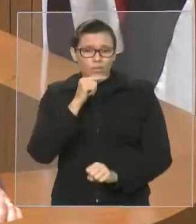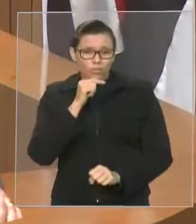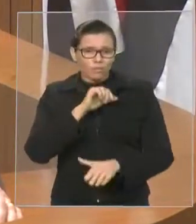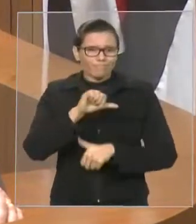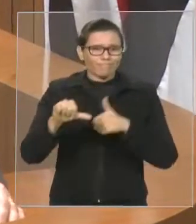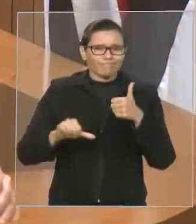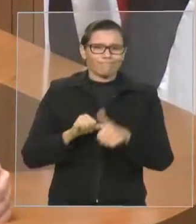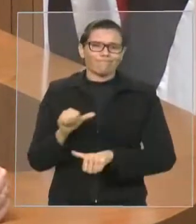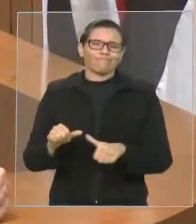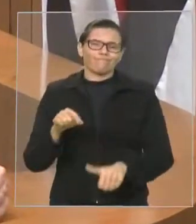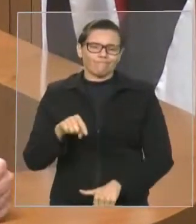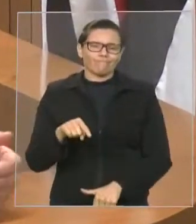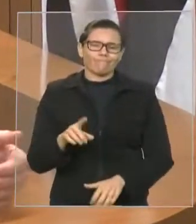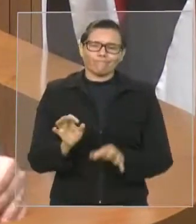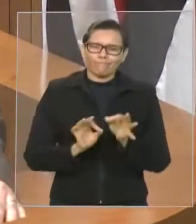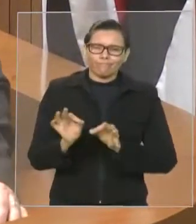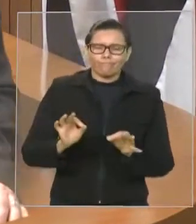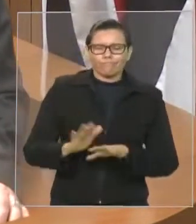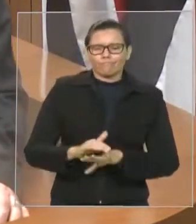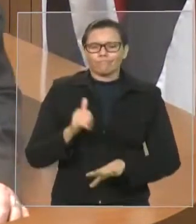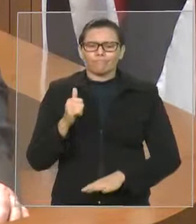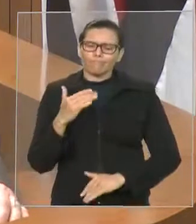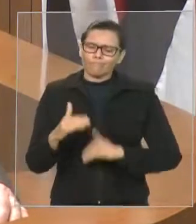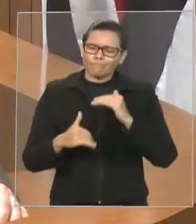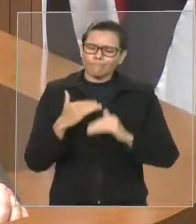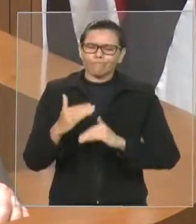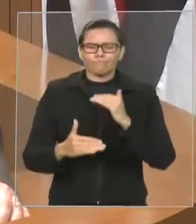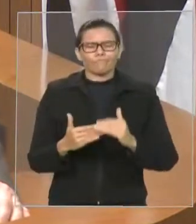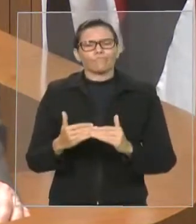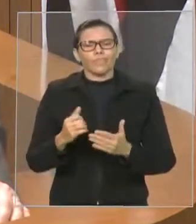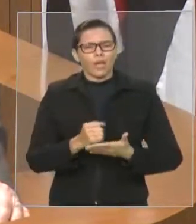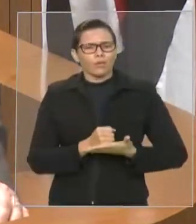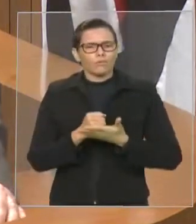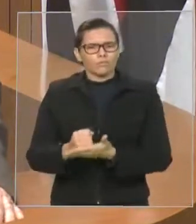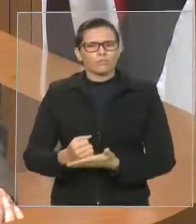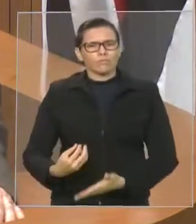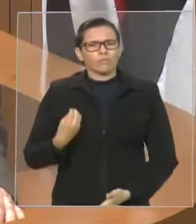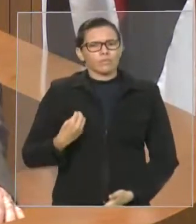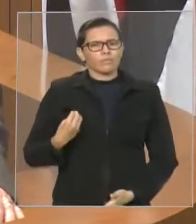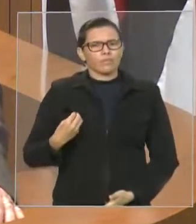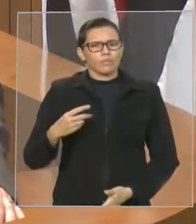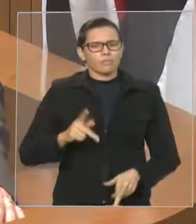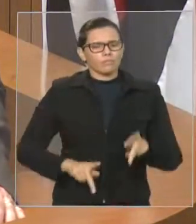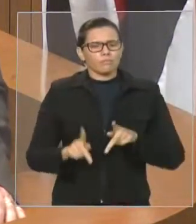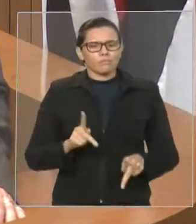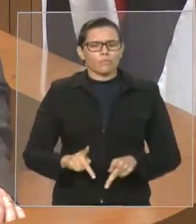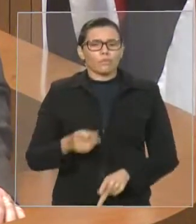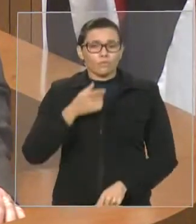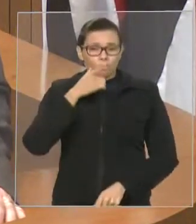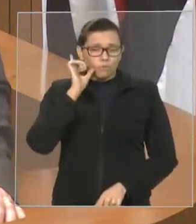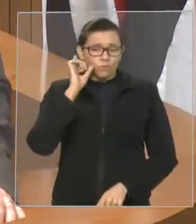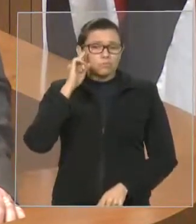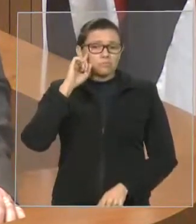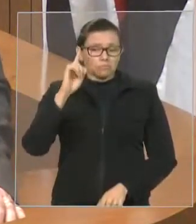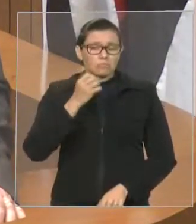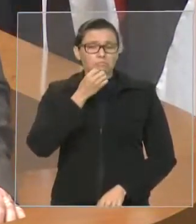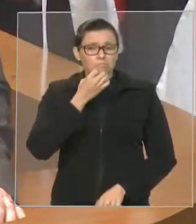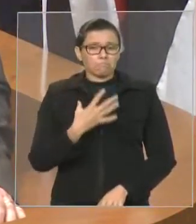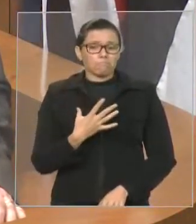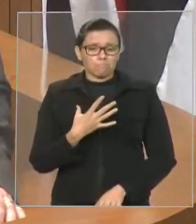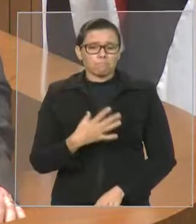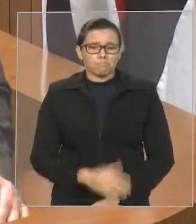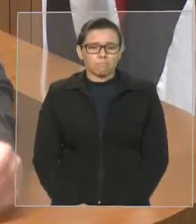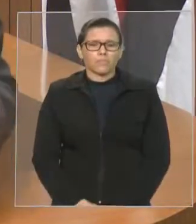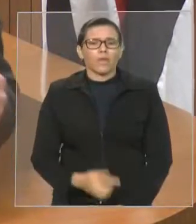prefeitura, já vão melhorando a vida das pessoas. Ontem foi realmente um dia bastante produtivo, onde